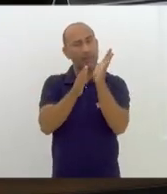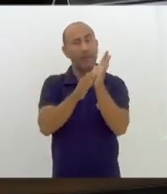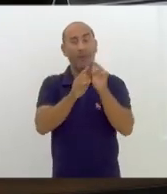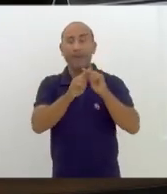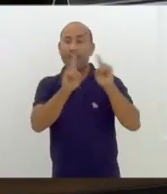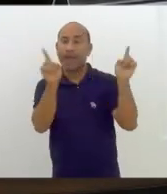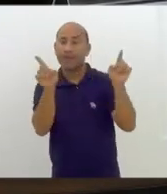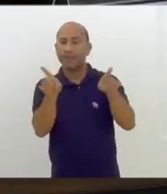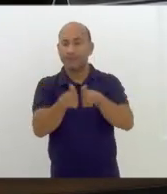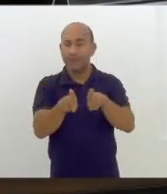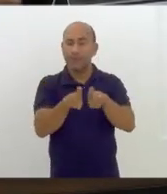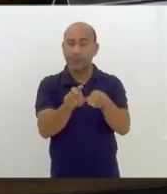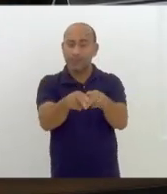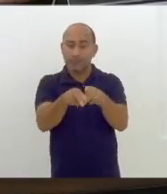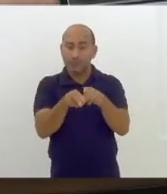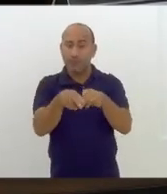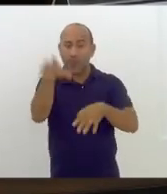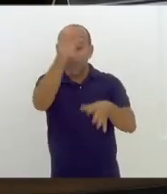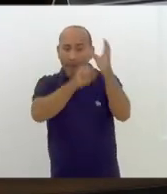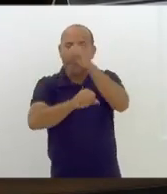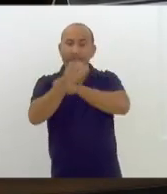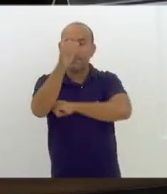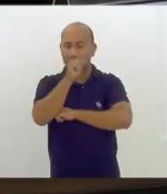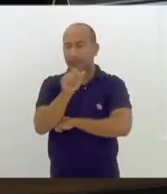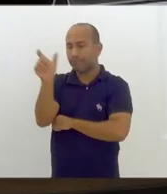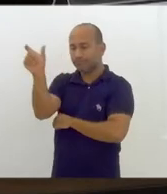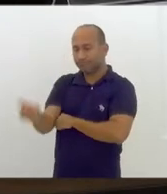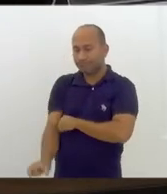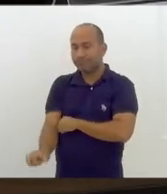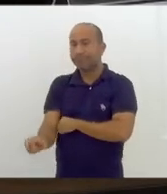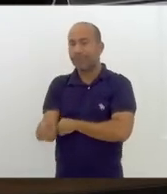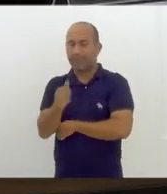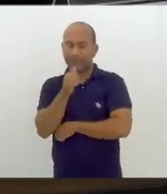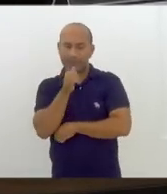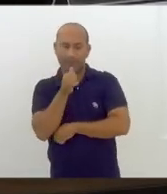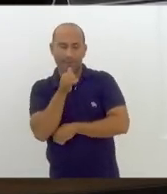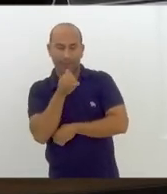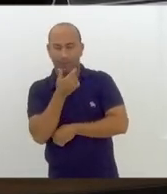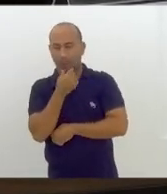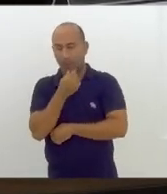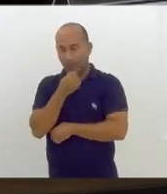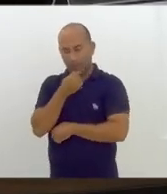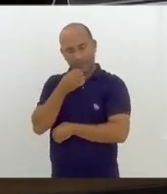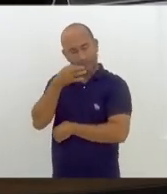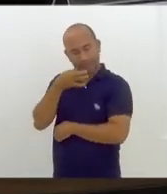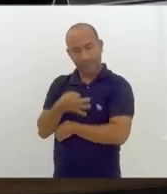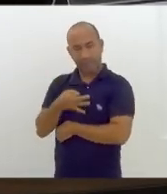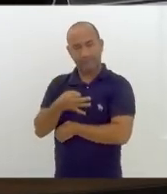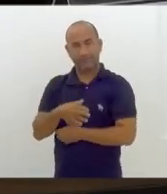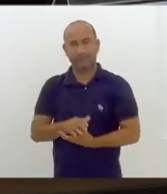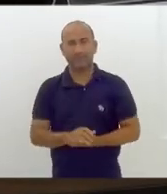também para aprender um pouco com este exemplo de homem. Por quê?